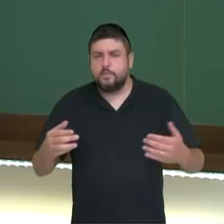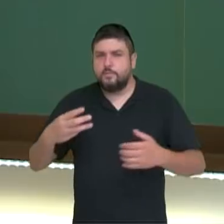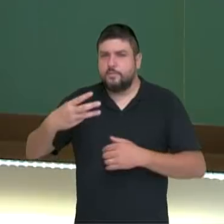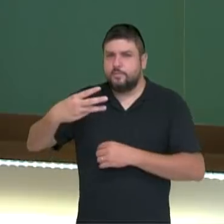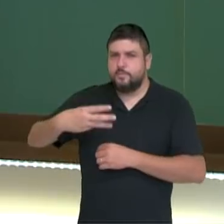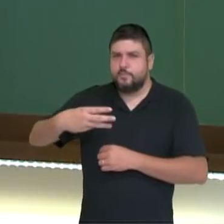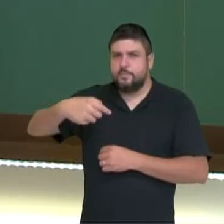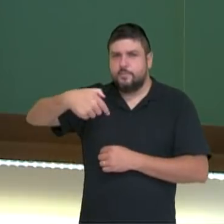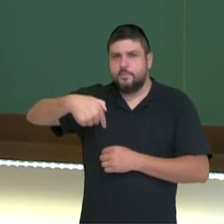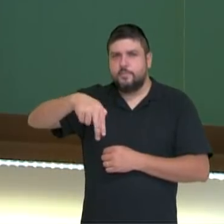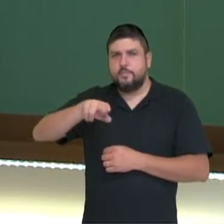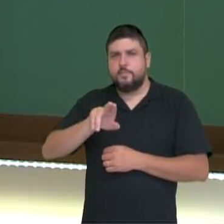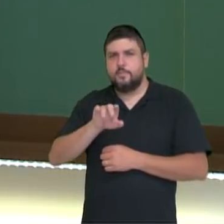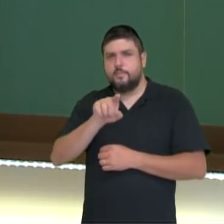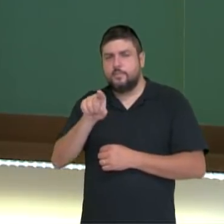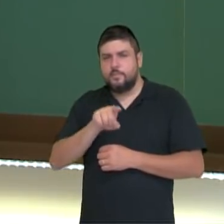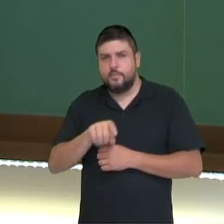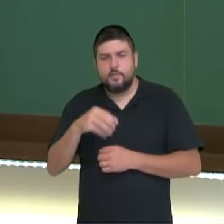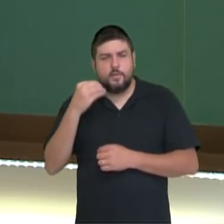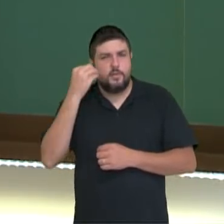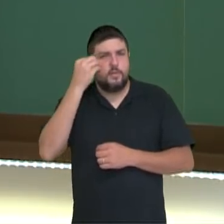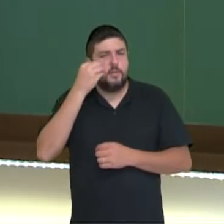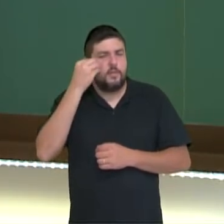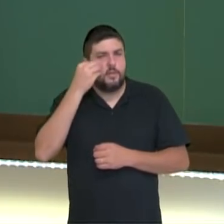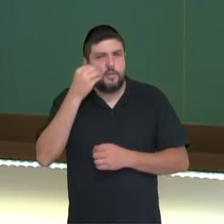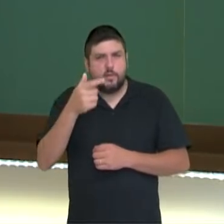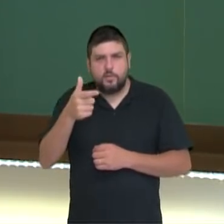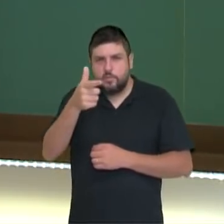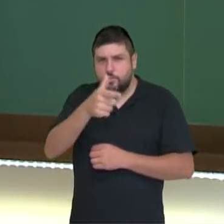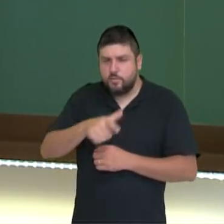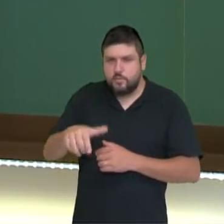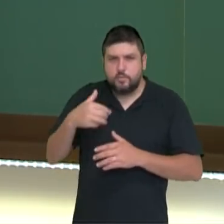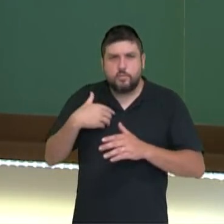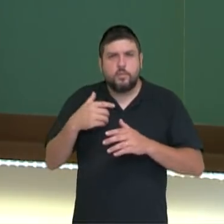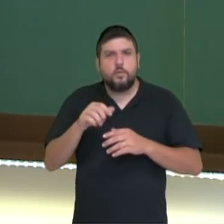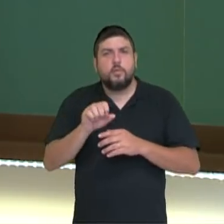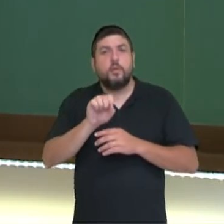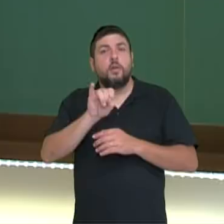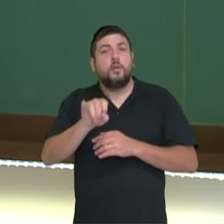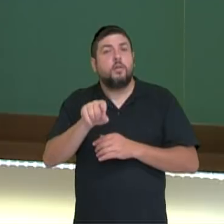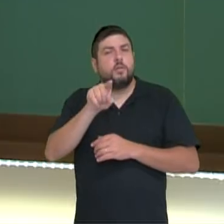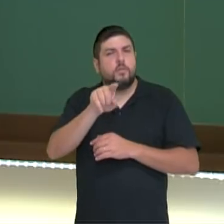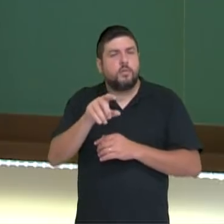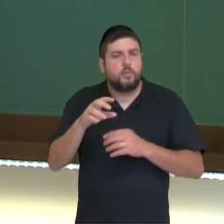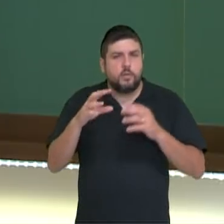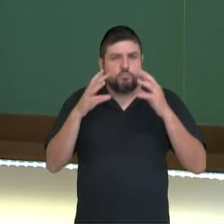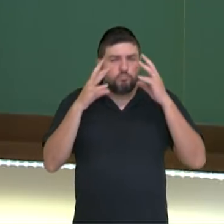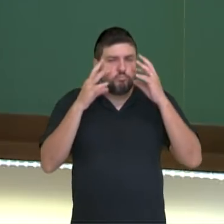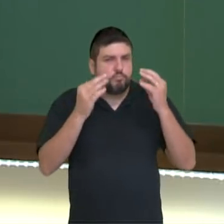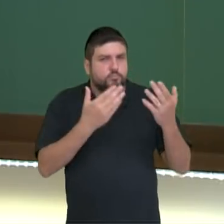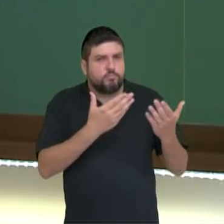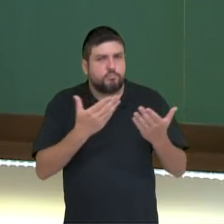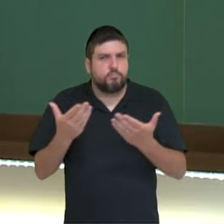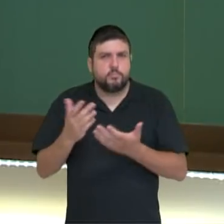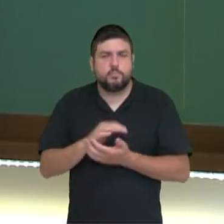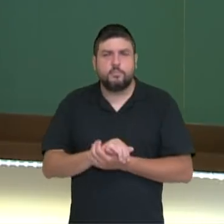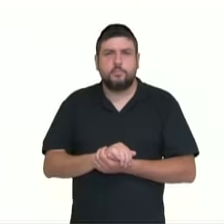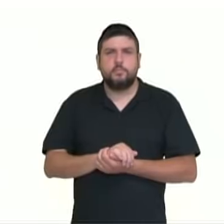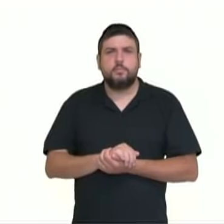terceiro quiz, vamos testar novamente se você está ligadinho na aula. Vamos